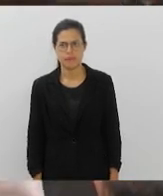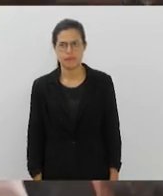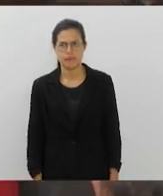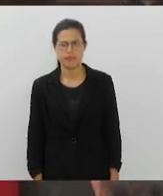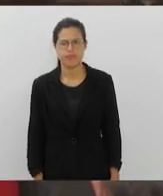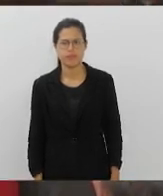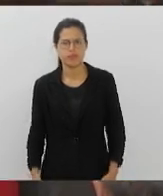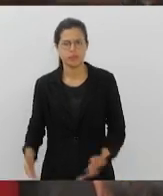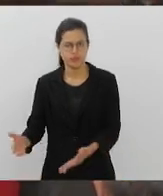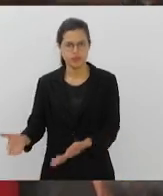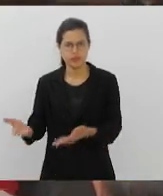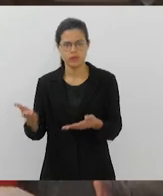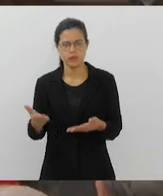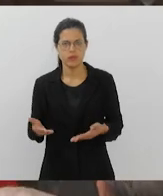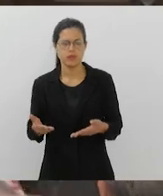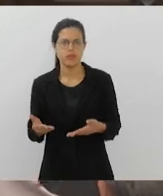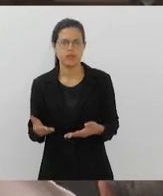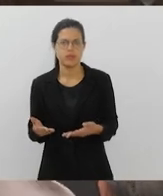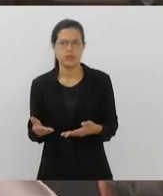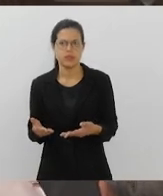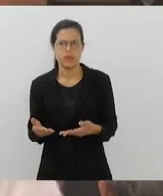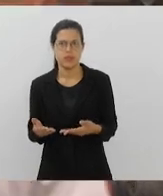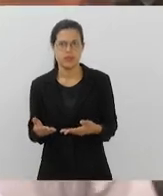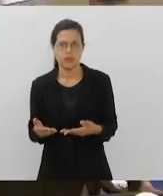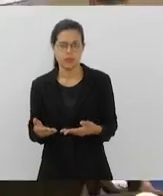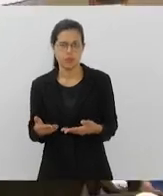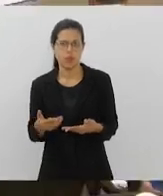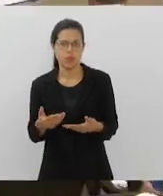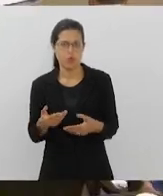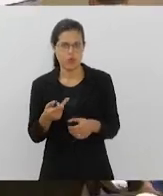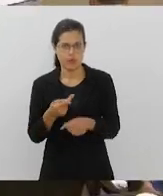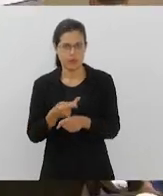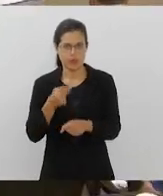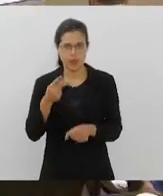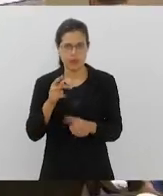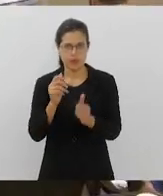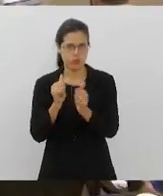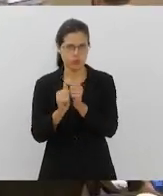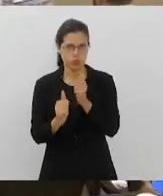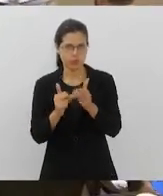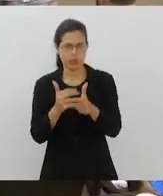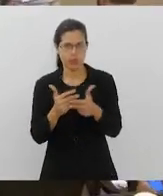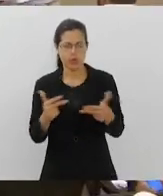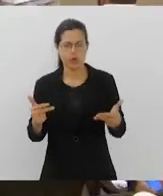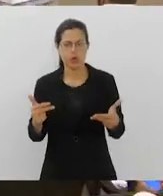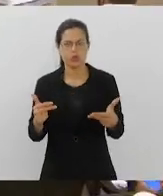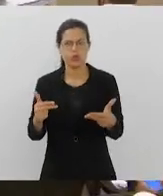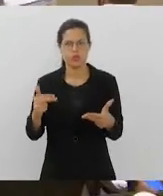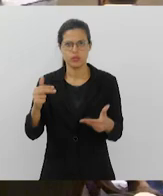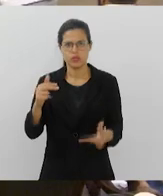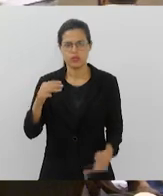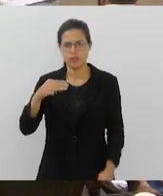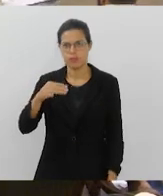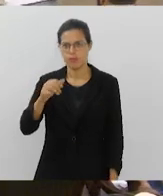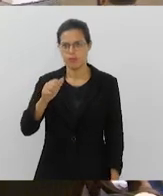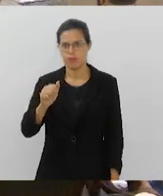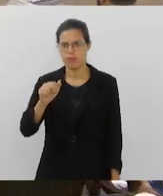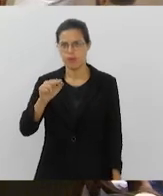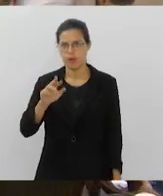Convidamos para receber a Comenda do Esporte e Recreação o senhor Maurício Tenório